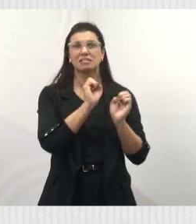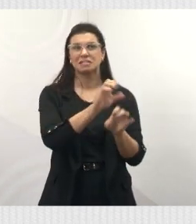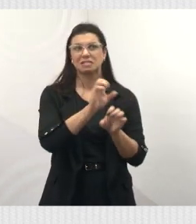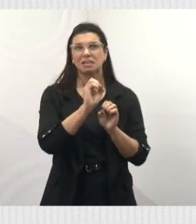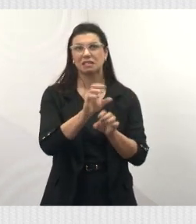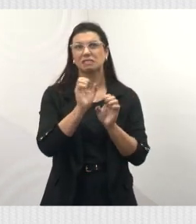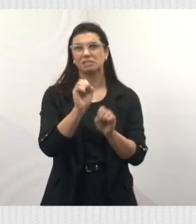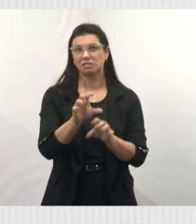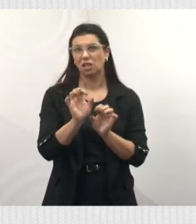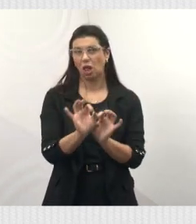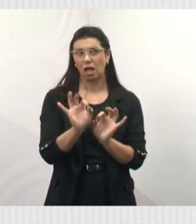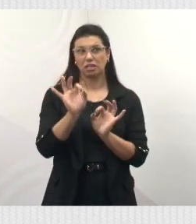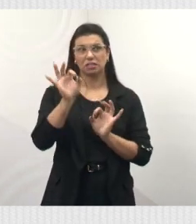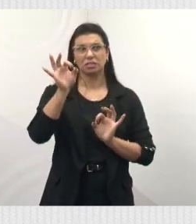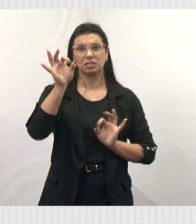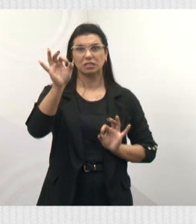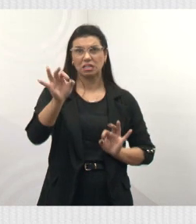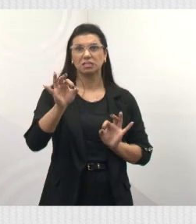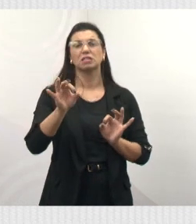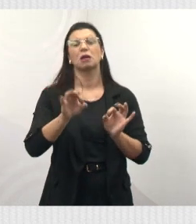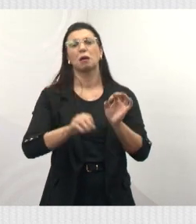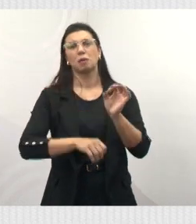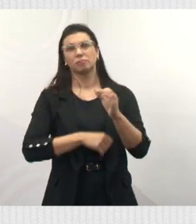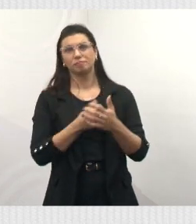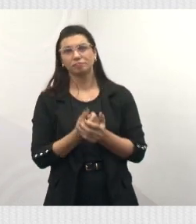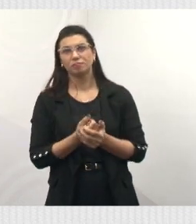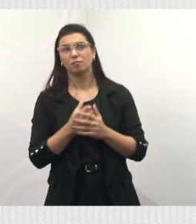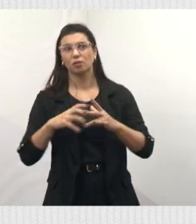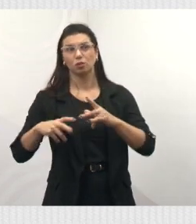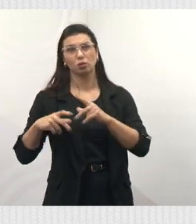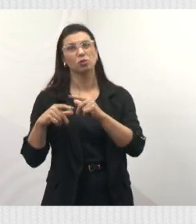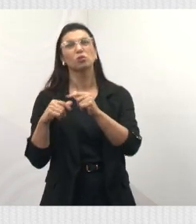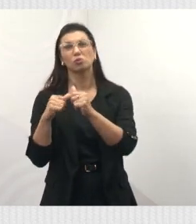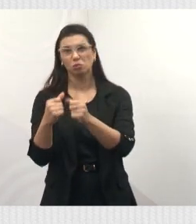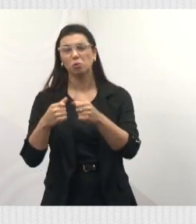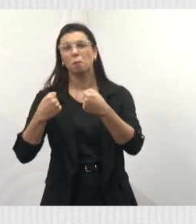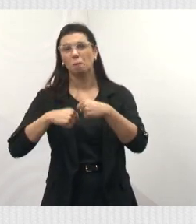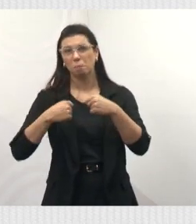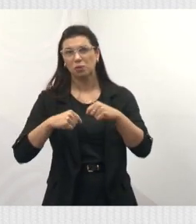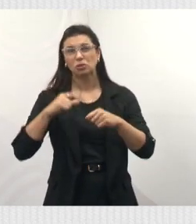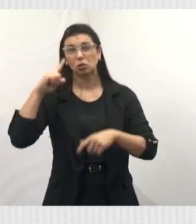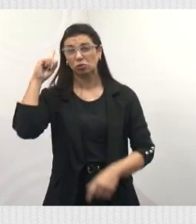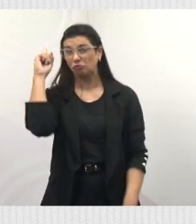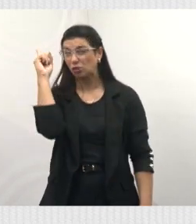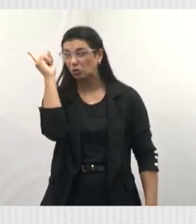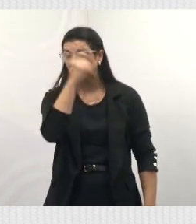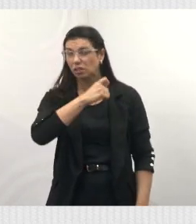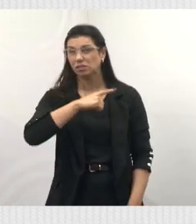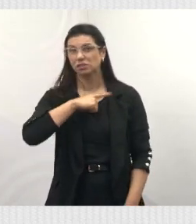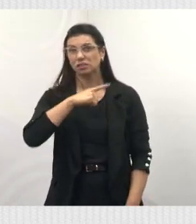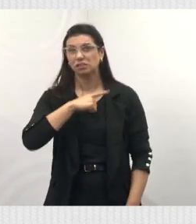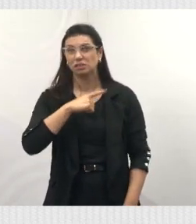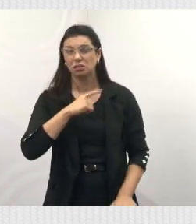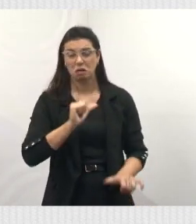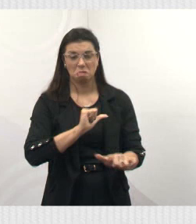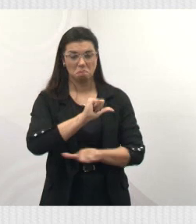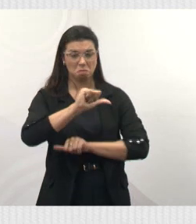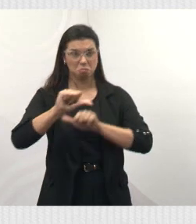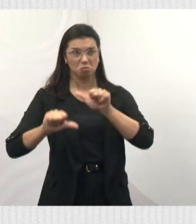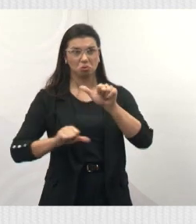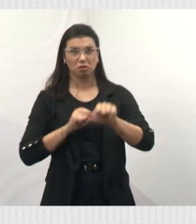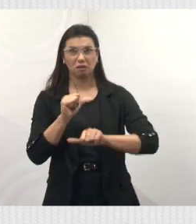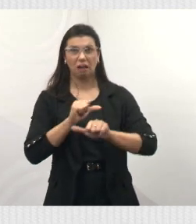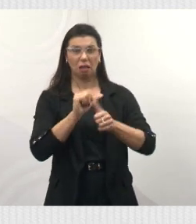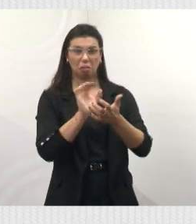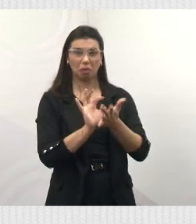Principalmente ensino infantil, creches e Fundamental 1, com a dificuldade imensa de mudar